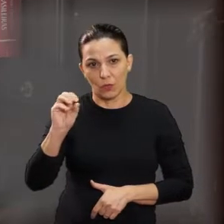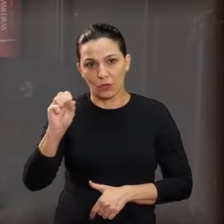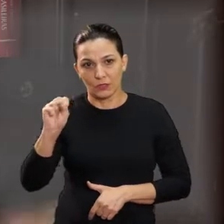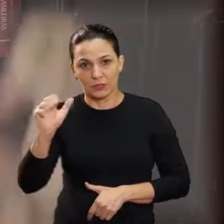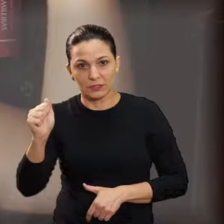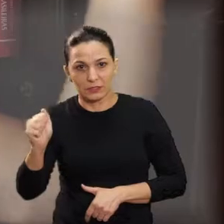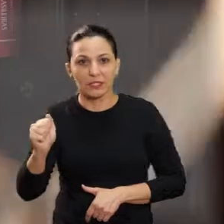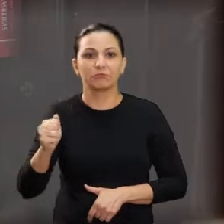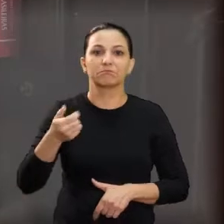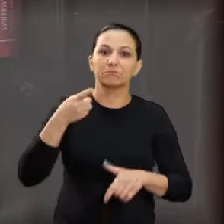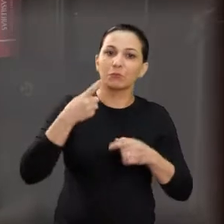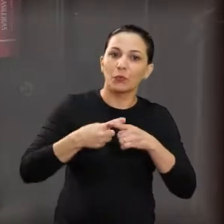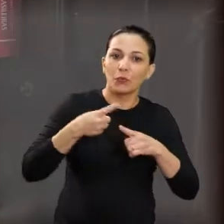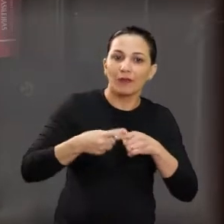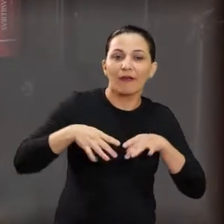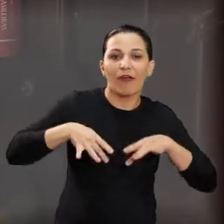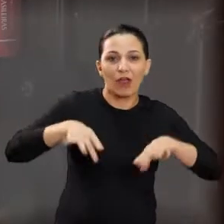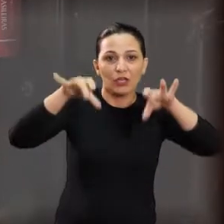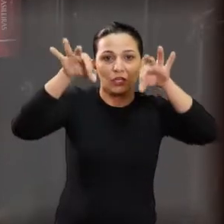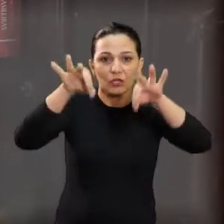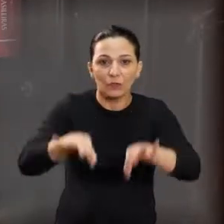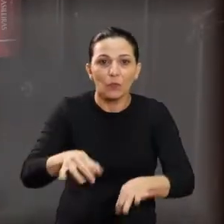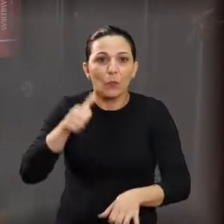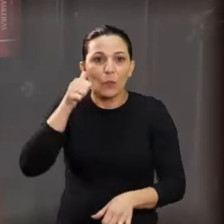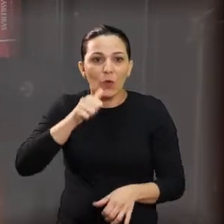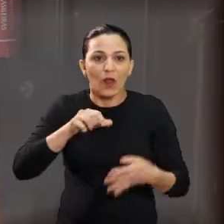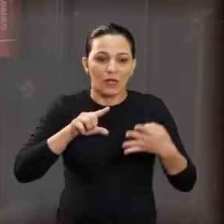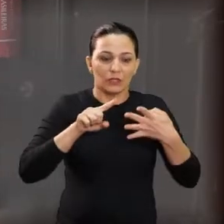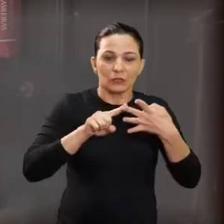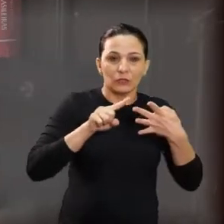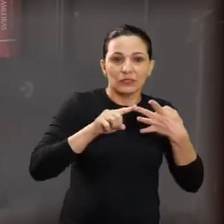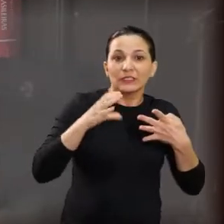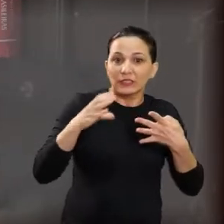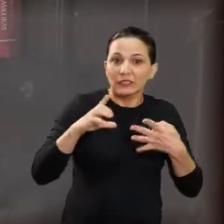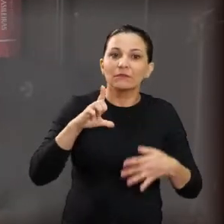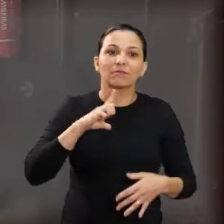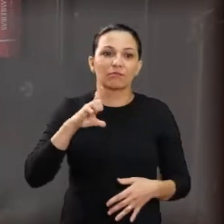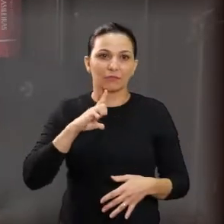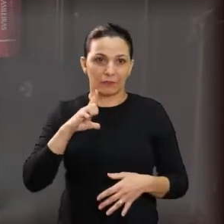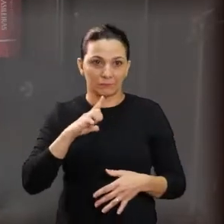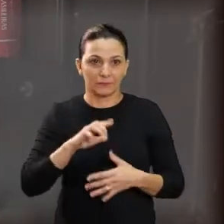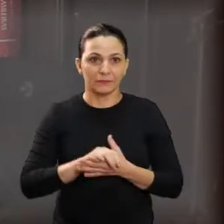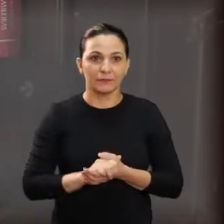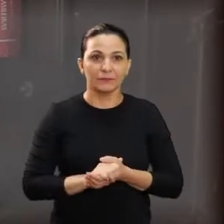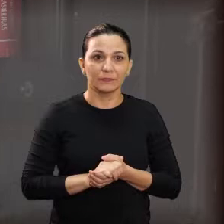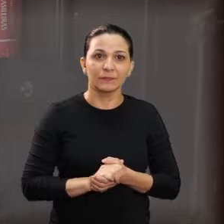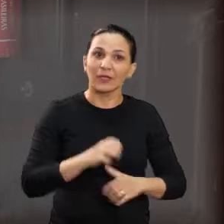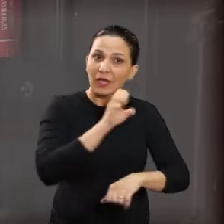Cecília, e fui também para o Chile, né? Eu ganhei um estágio